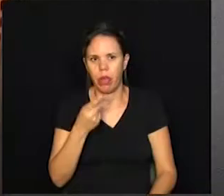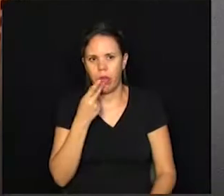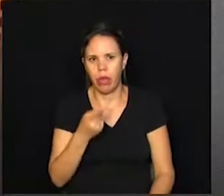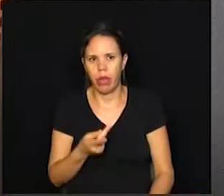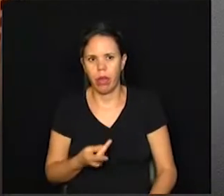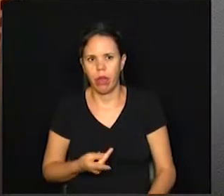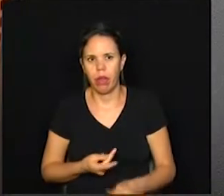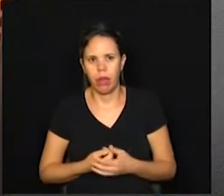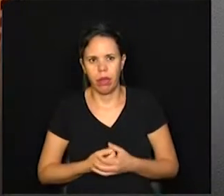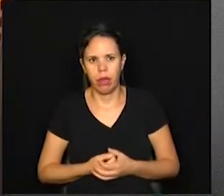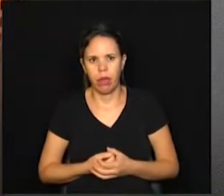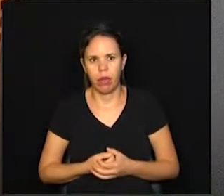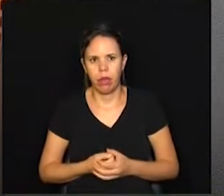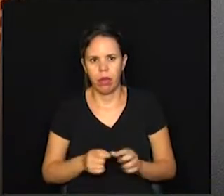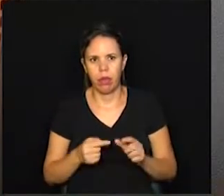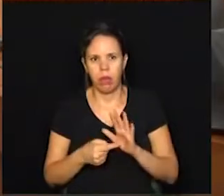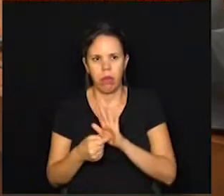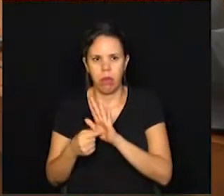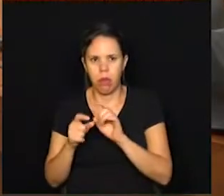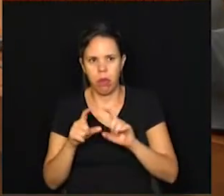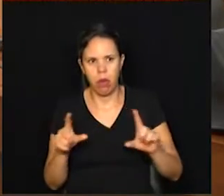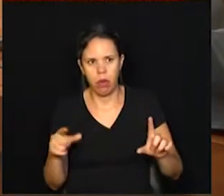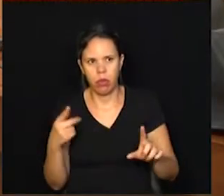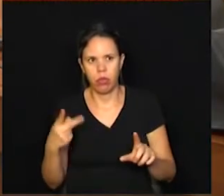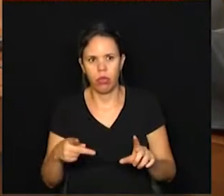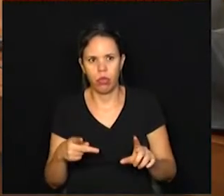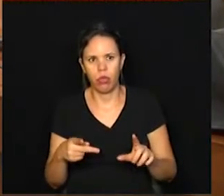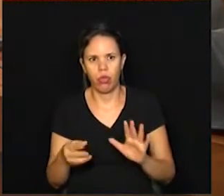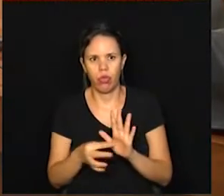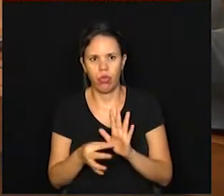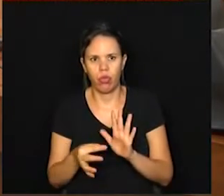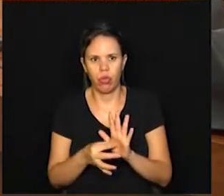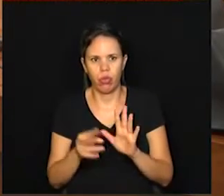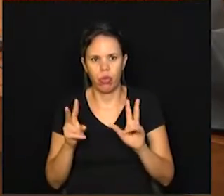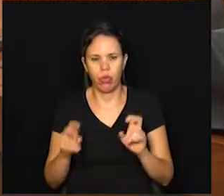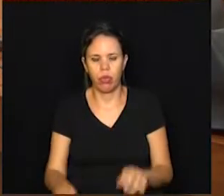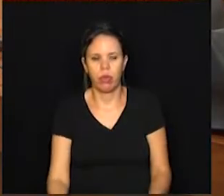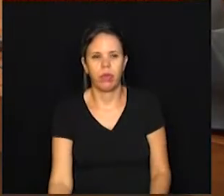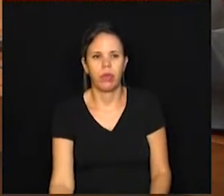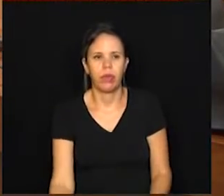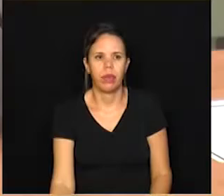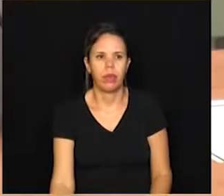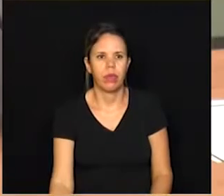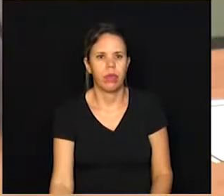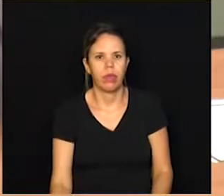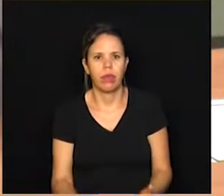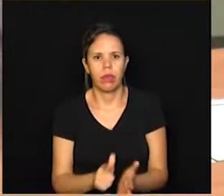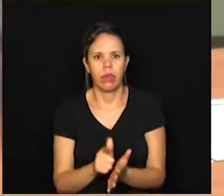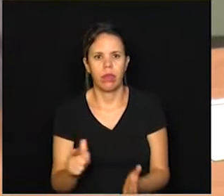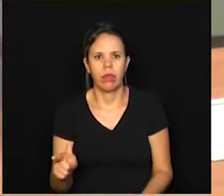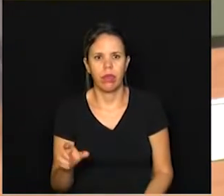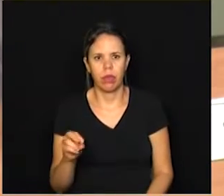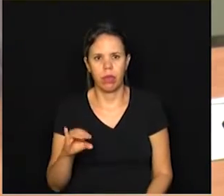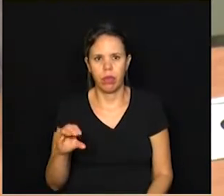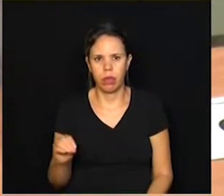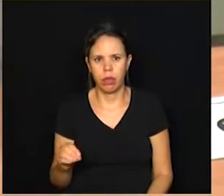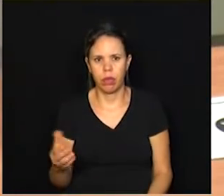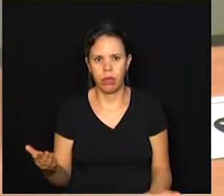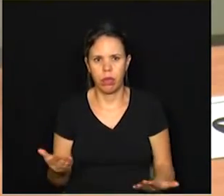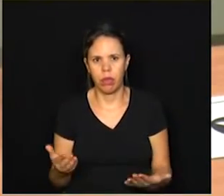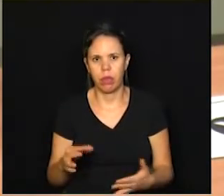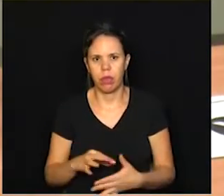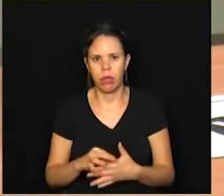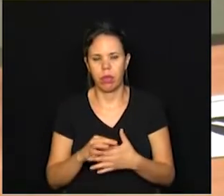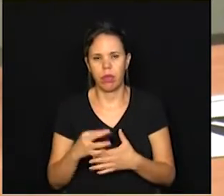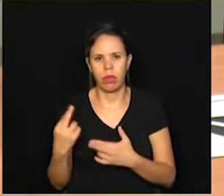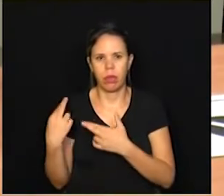uma pequena exposição da sua visão com relação ao Correio Popular, o jornal que ele comanda hoje, que tem